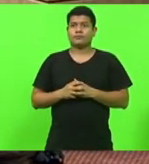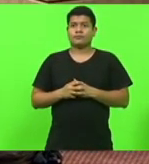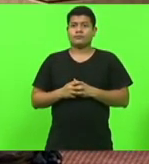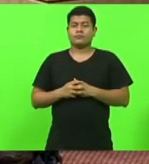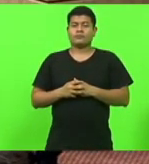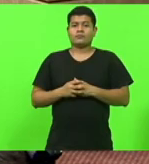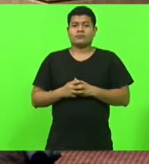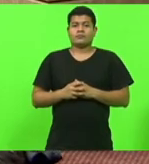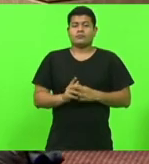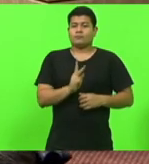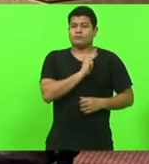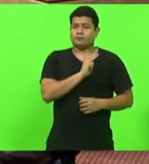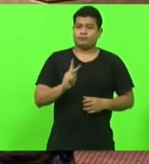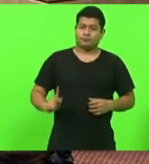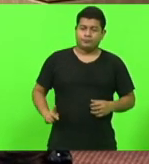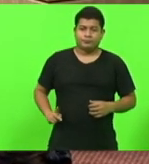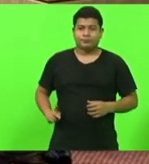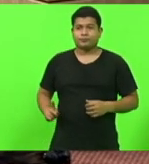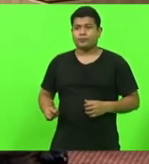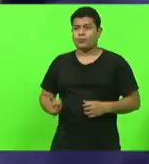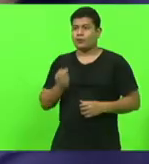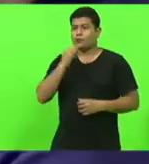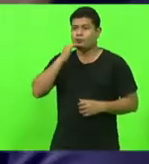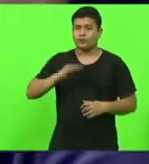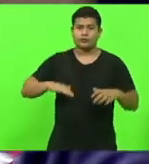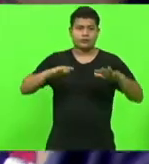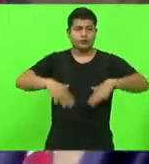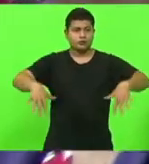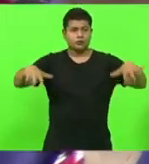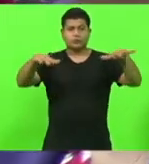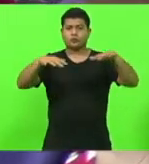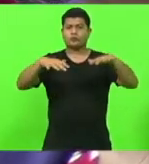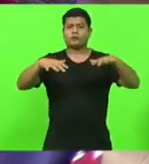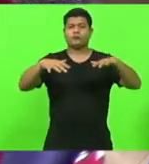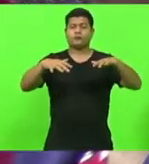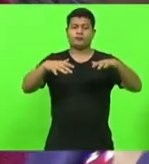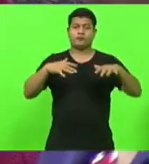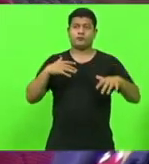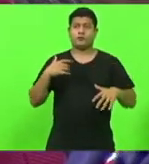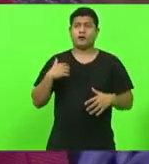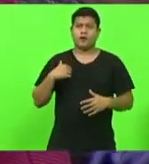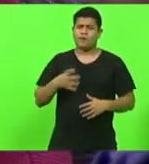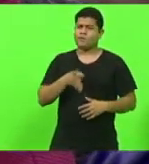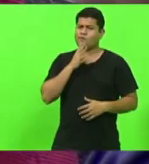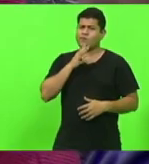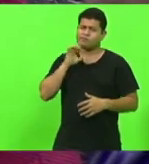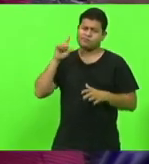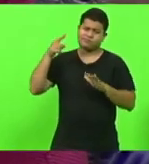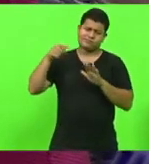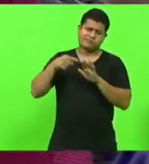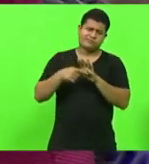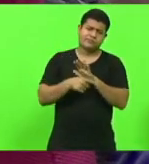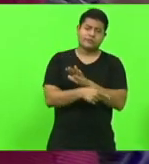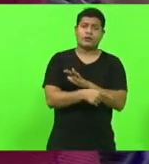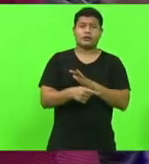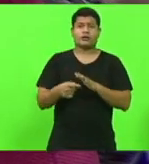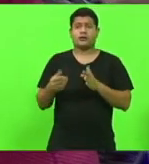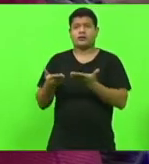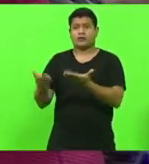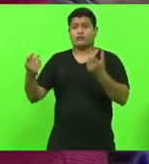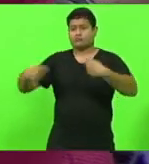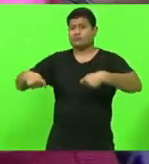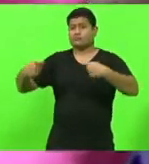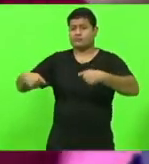Senhor presidente, boa tarde a todos os senhores. Por conhecer profundamente a necessidade do